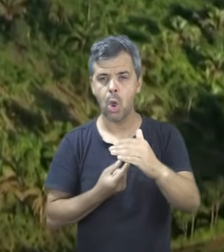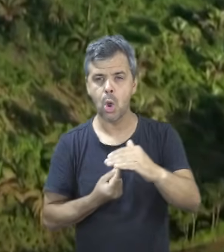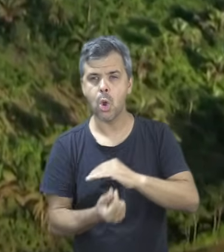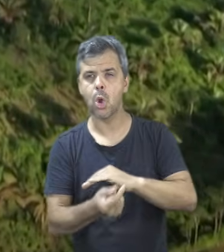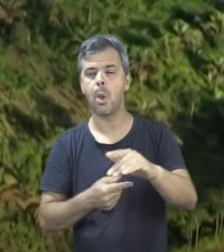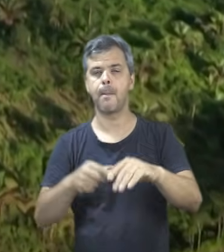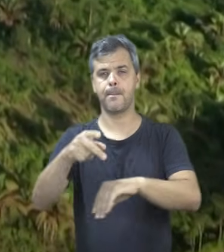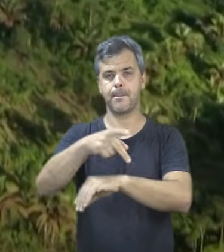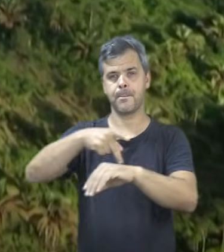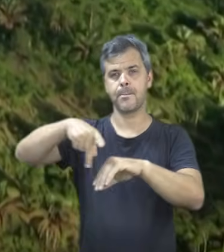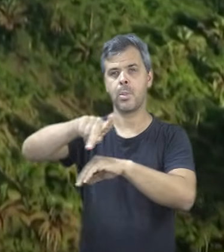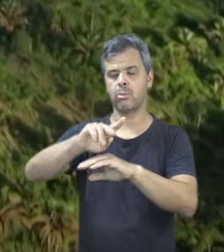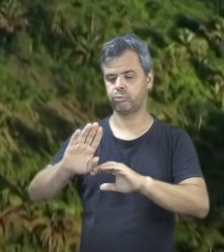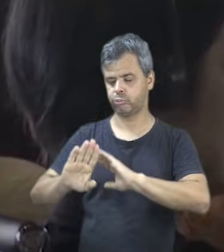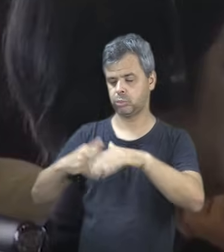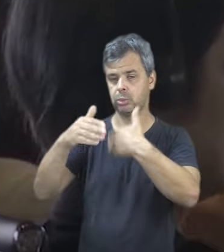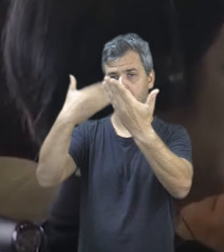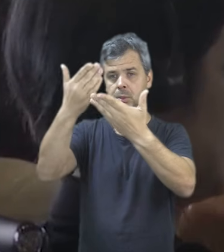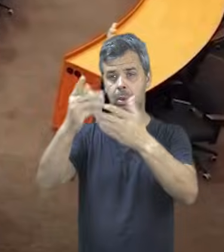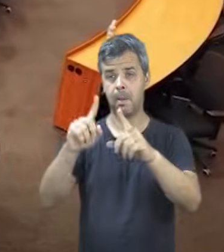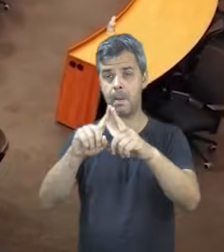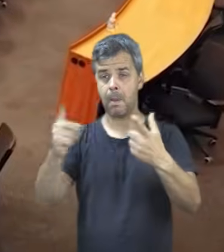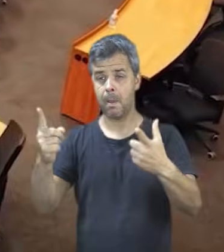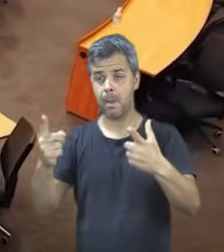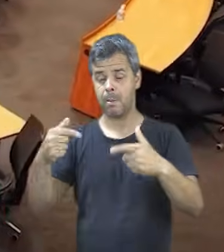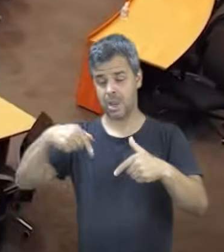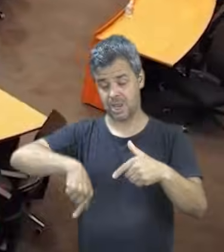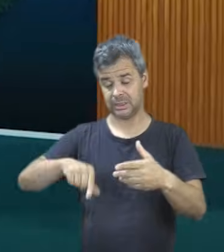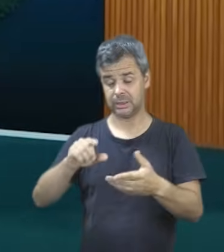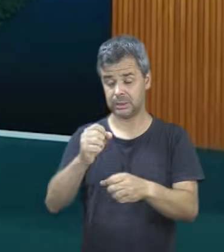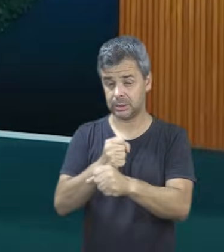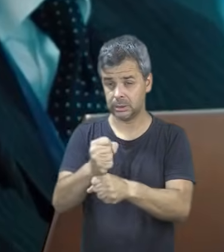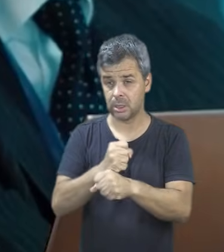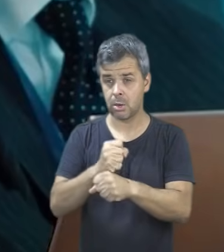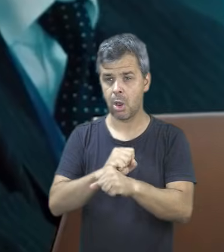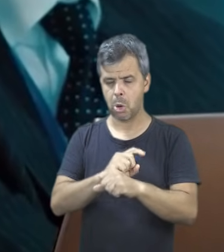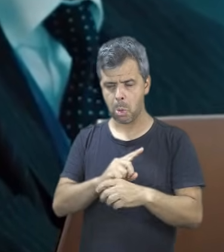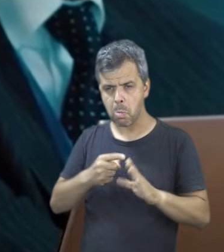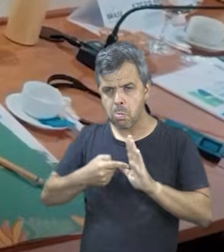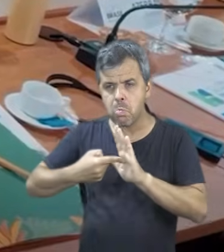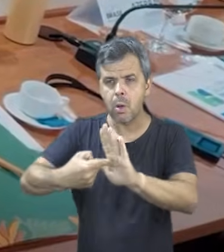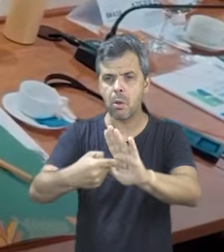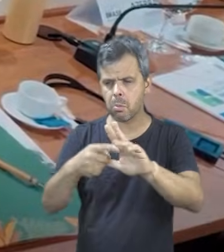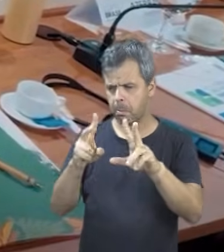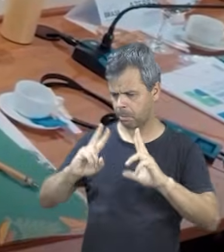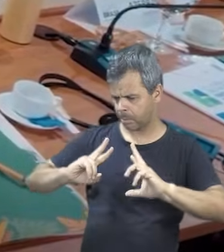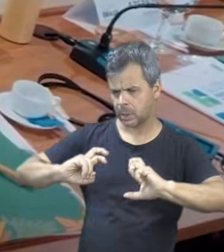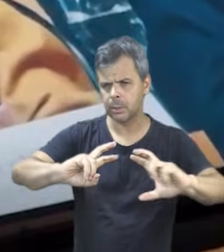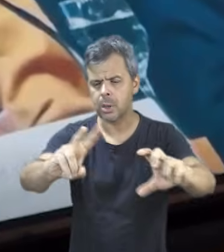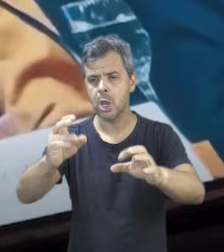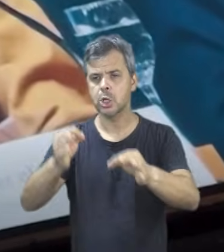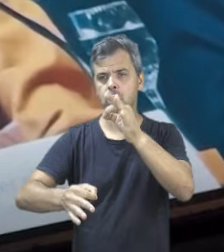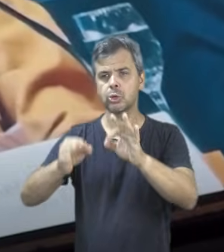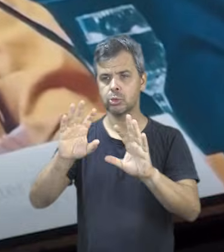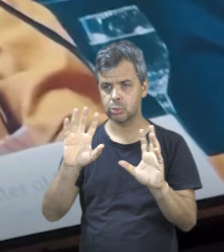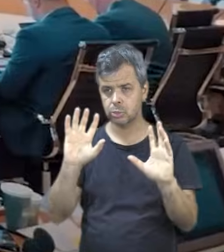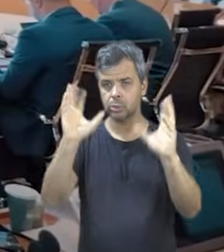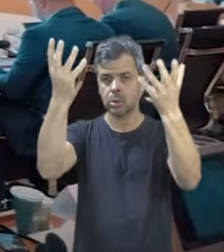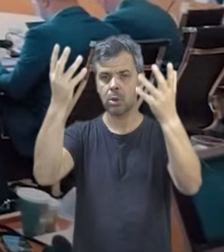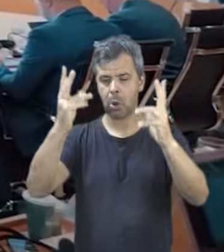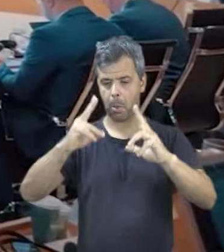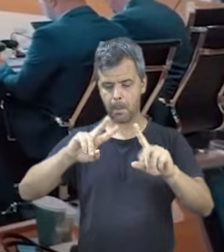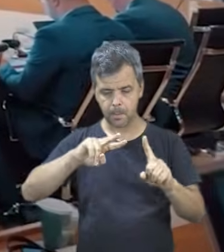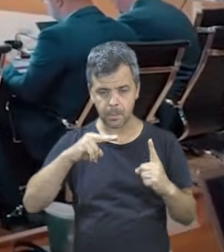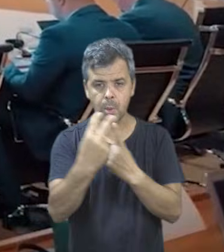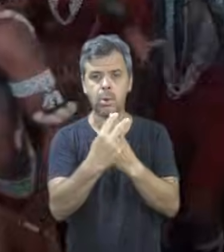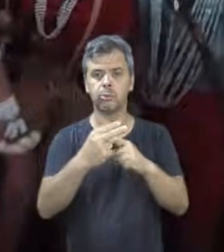para países em desenvolvimento. Mas neste ano, a conferência também reforça um novo olhar, o da justiça climática com